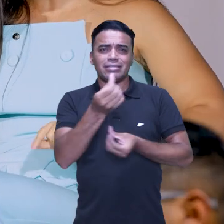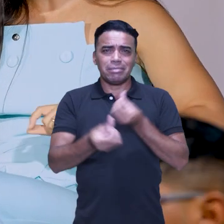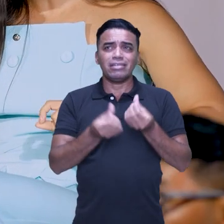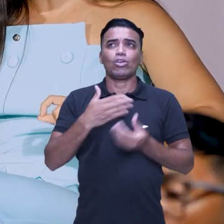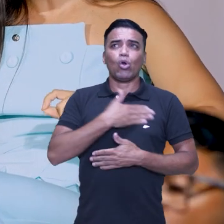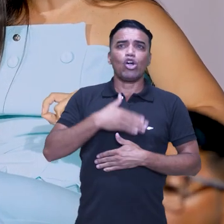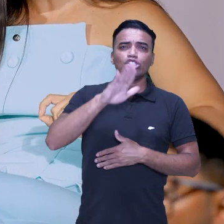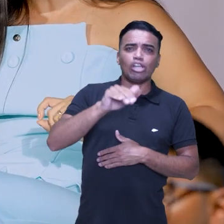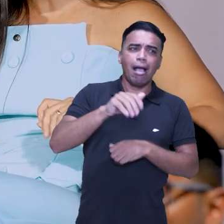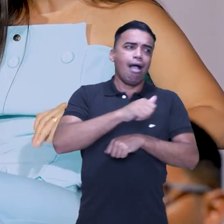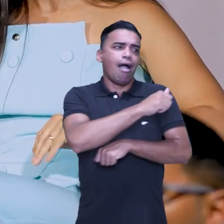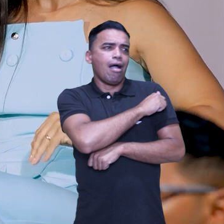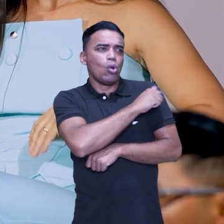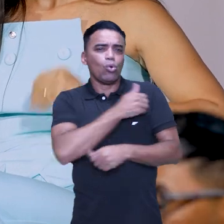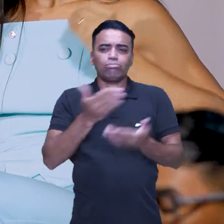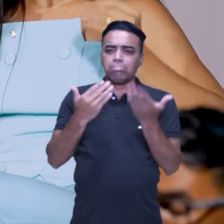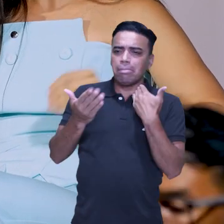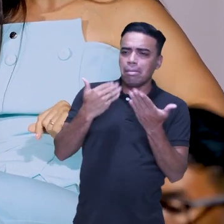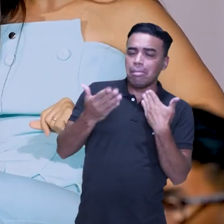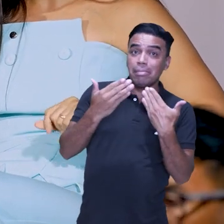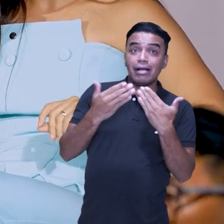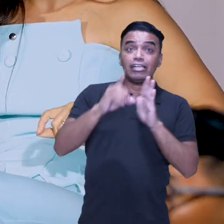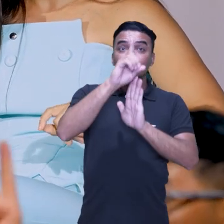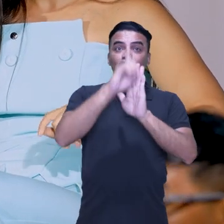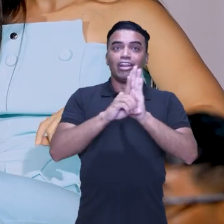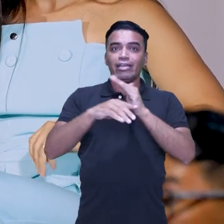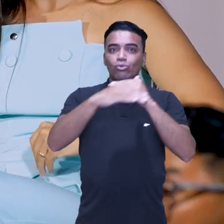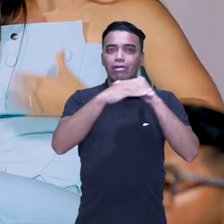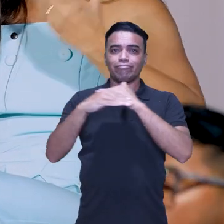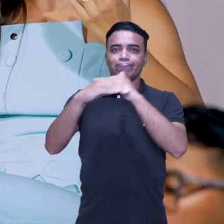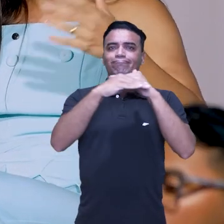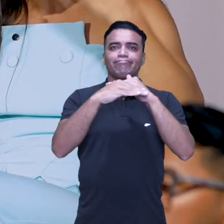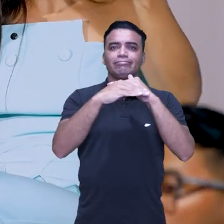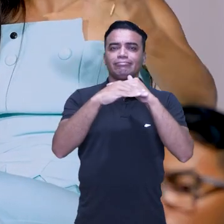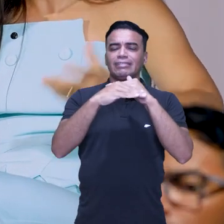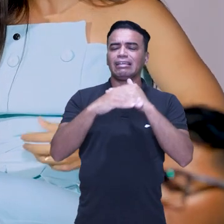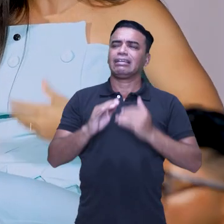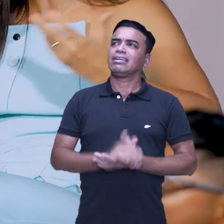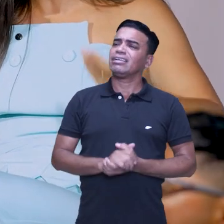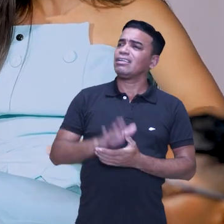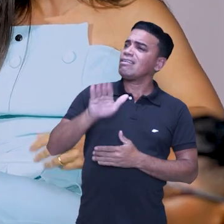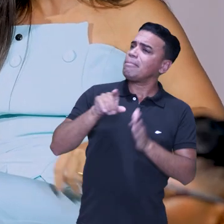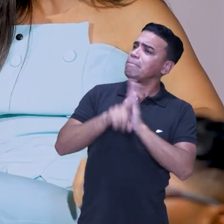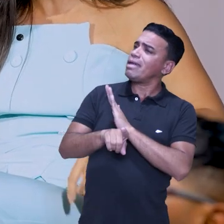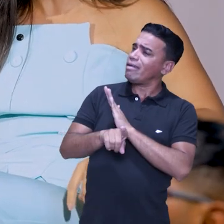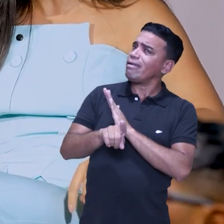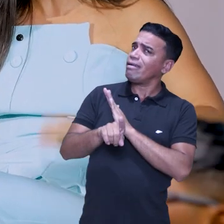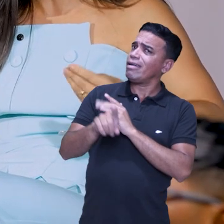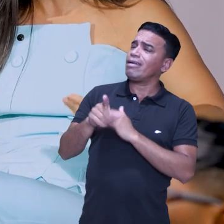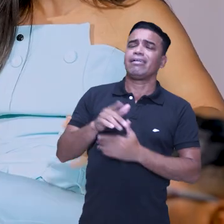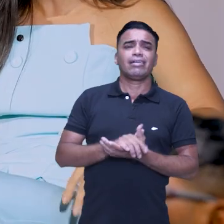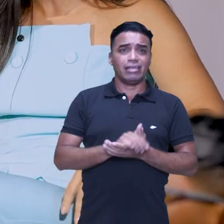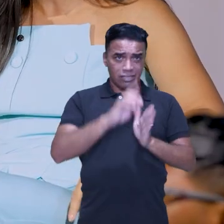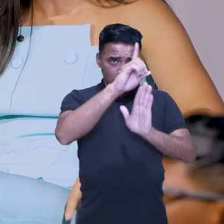falar com os alunos sobre o direito à igualdade, né, questioná-los. Esse direito à igualdade, ele